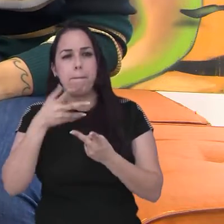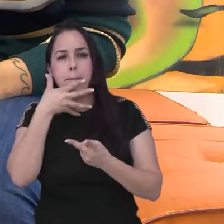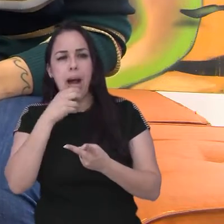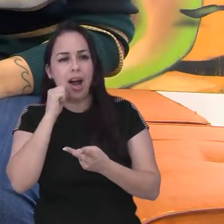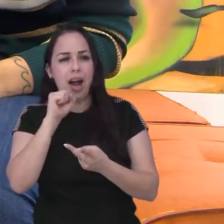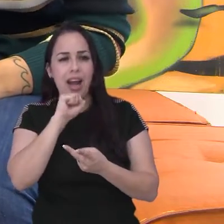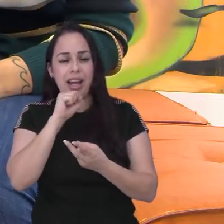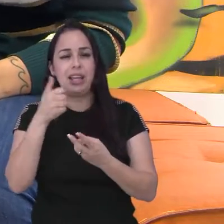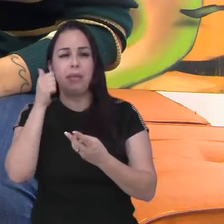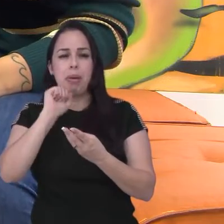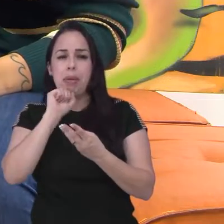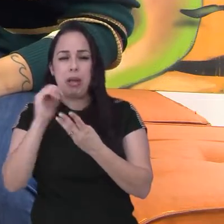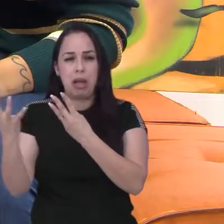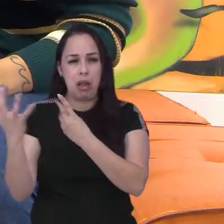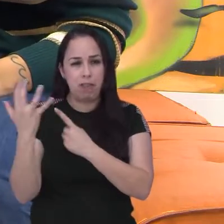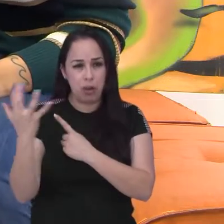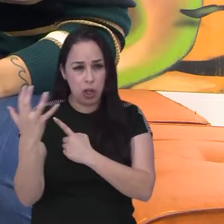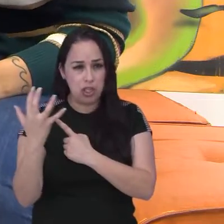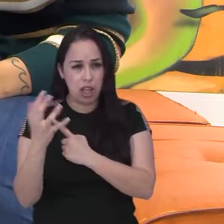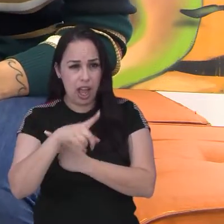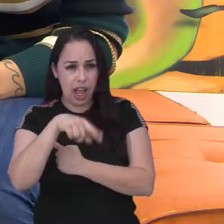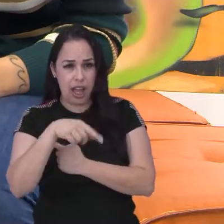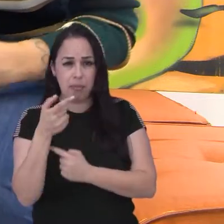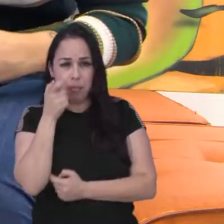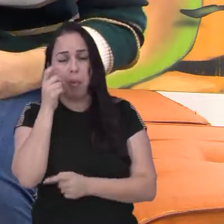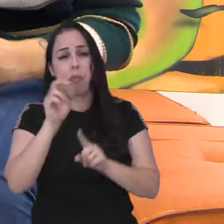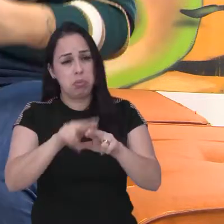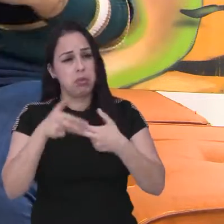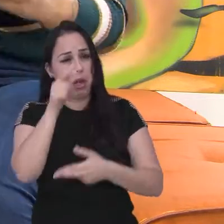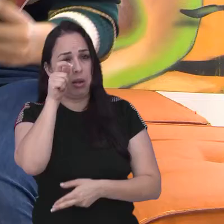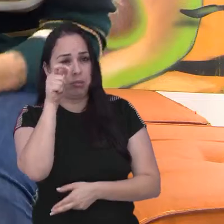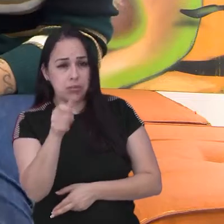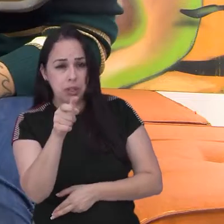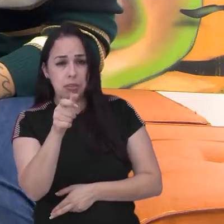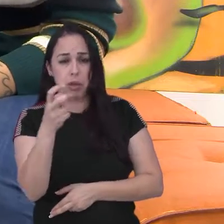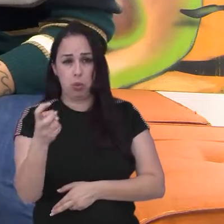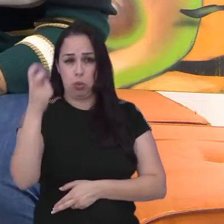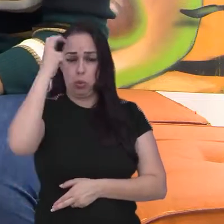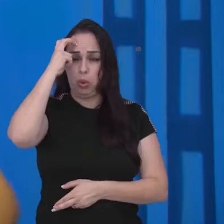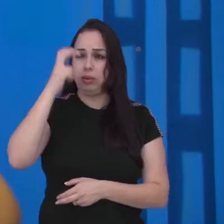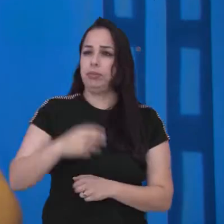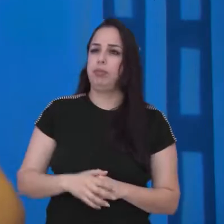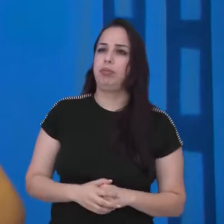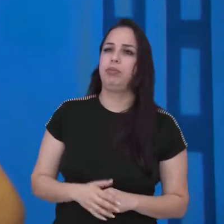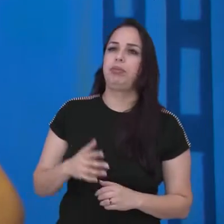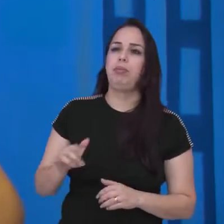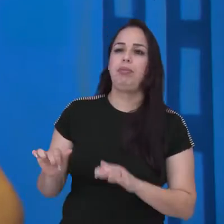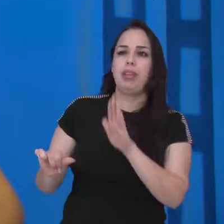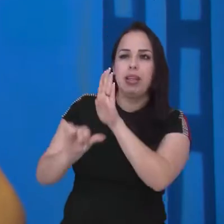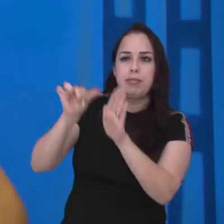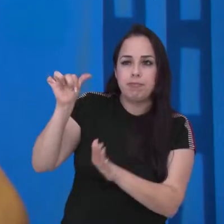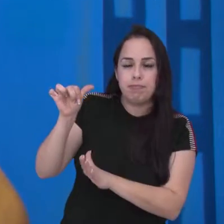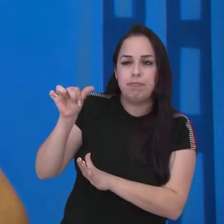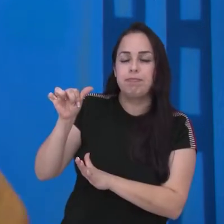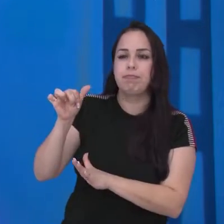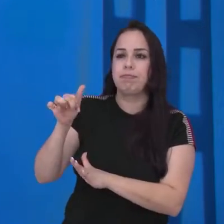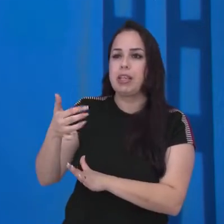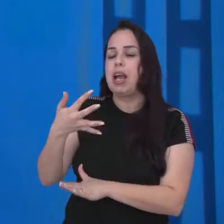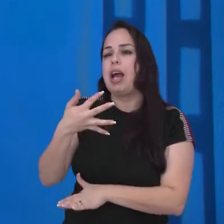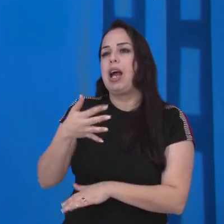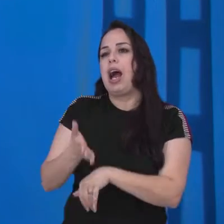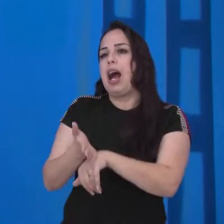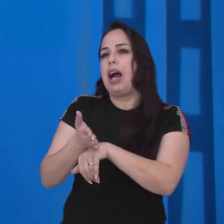sei, alguém que teve alguma influência, você começou a, sabe, despertar pra cultura periférica? Então, eu fui primeiro, antes